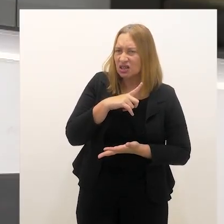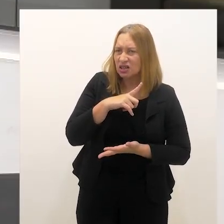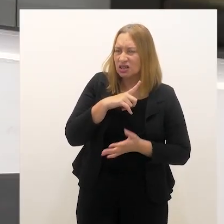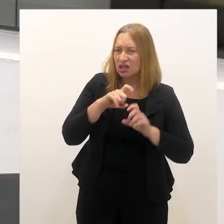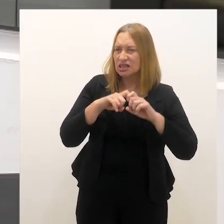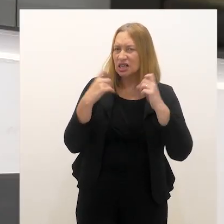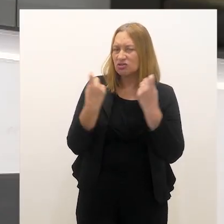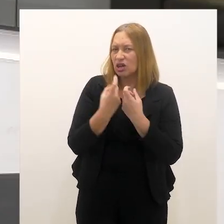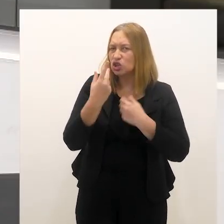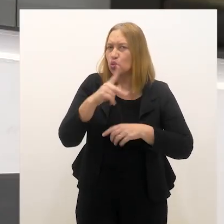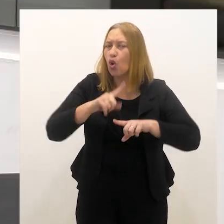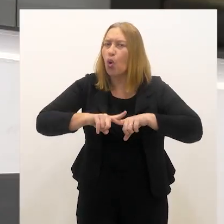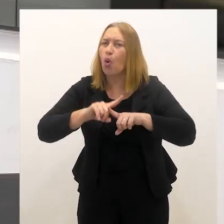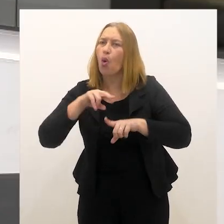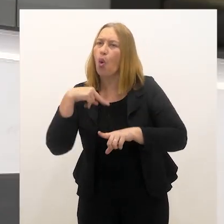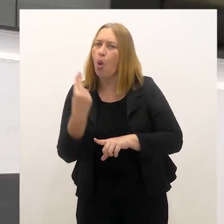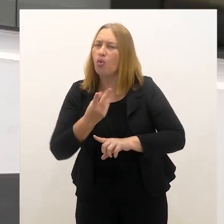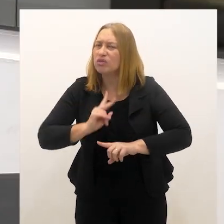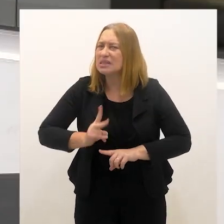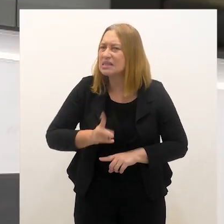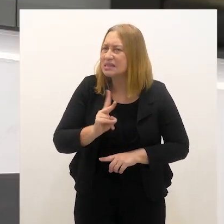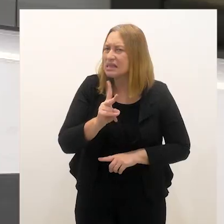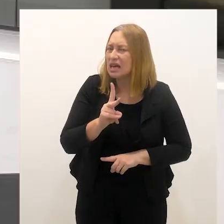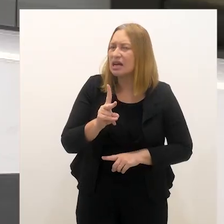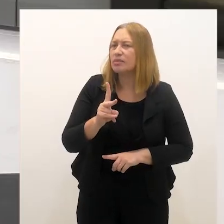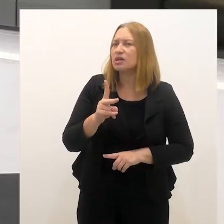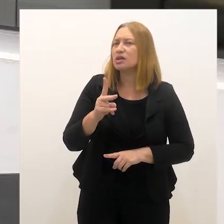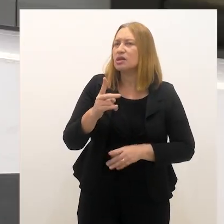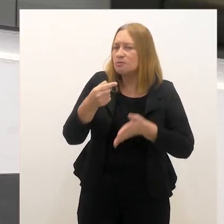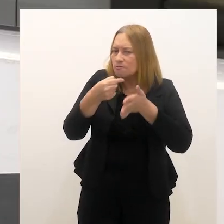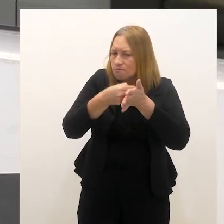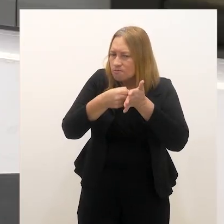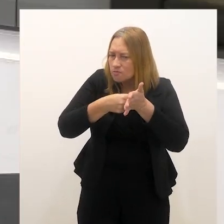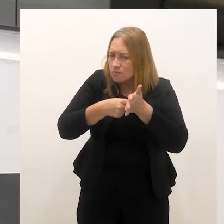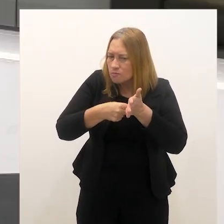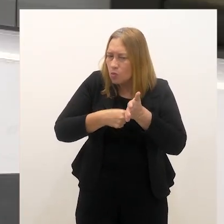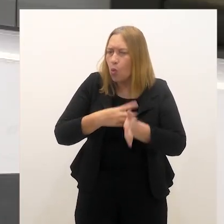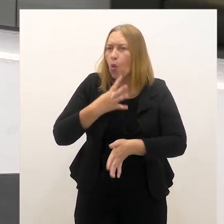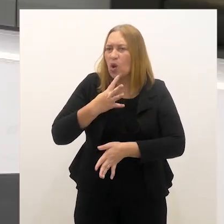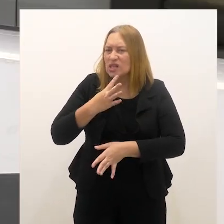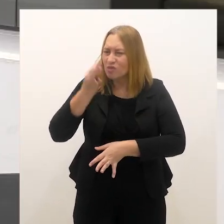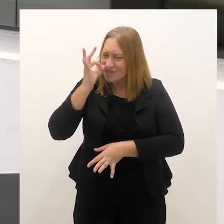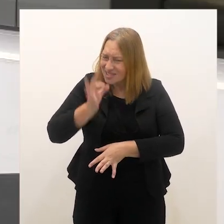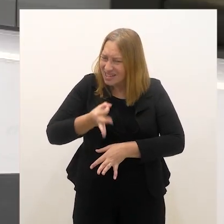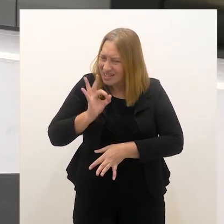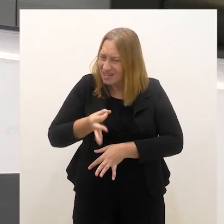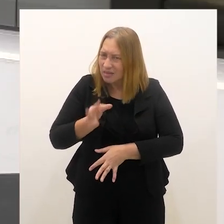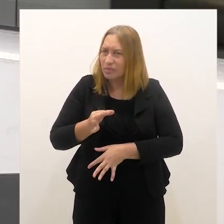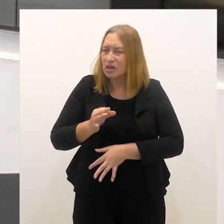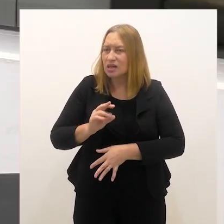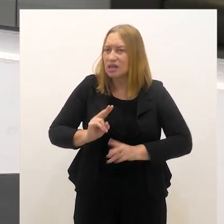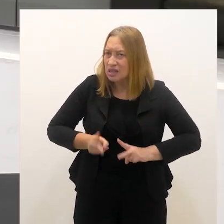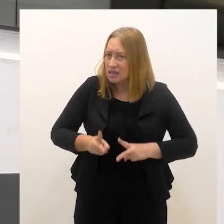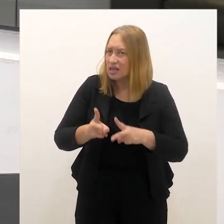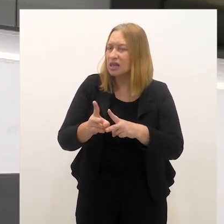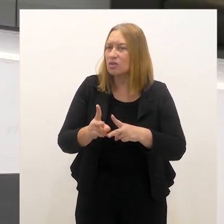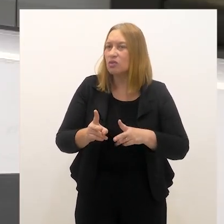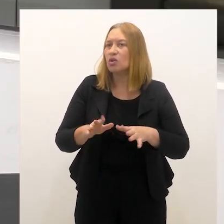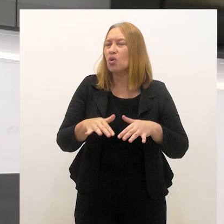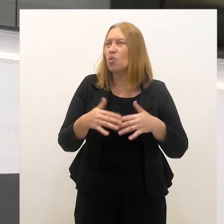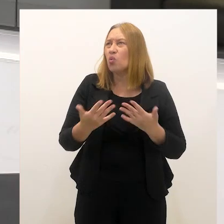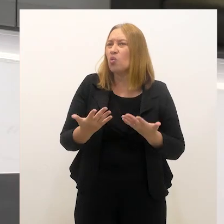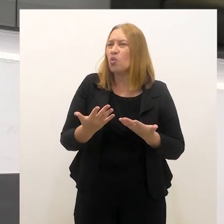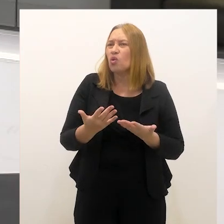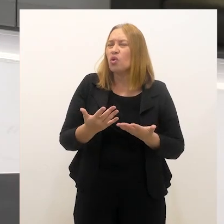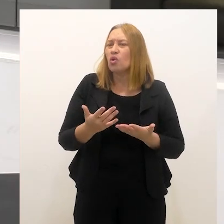diante da sexualidade? Ou você sempre se conheceu, tinha certeza disso e seguiu em frente? Alguma coisa te